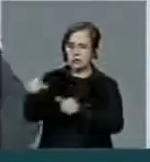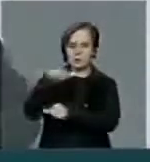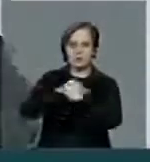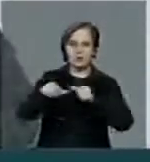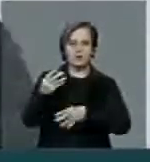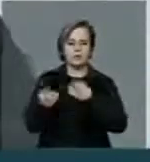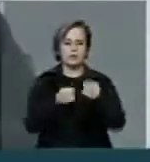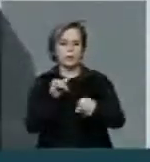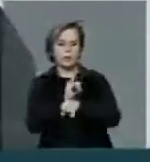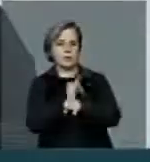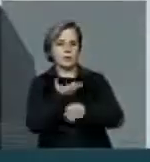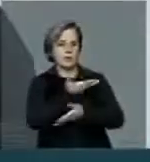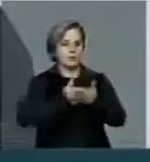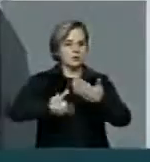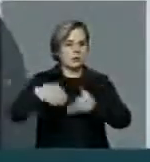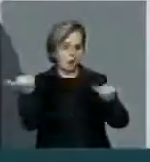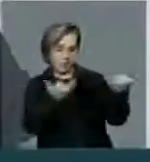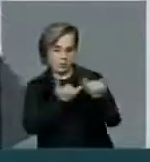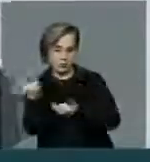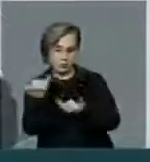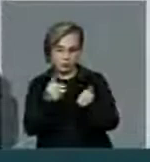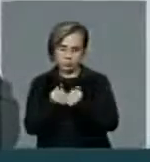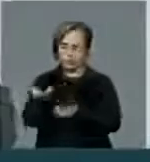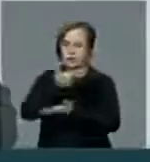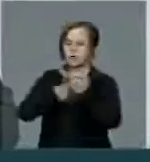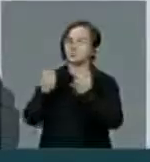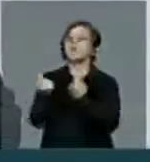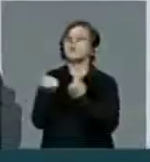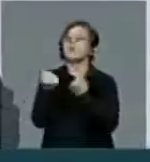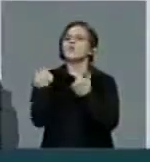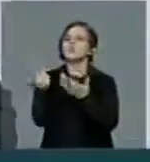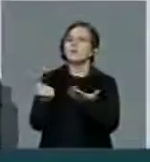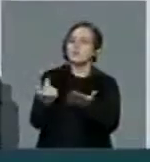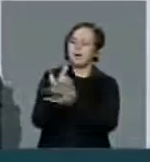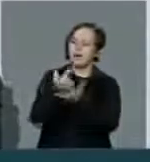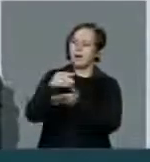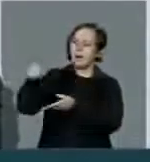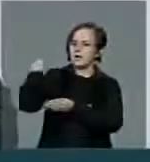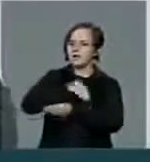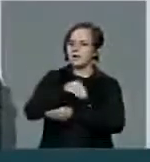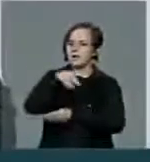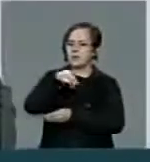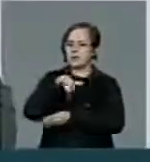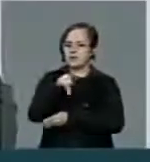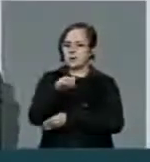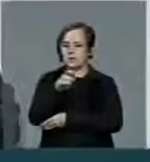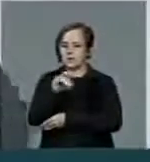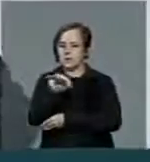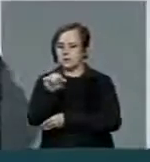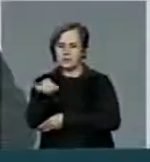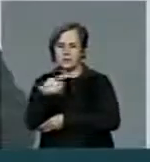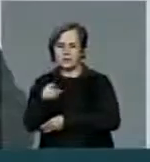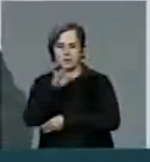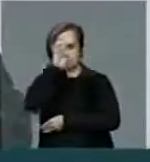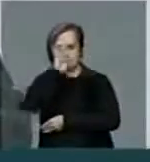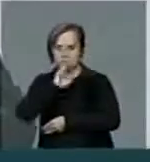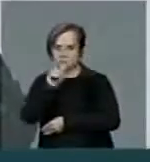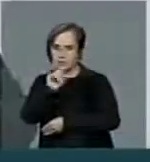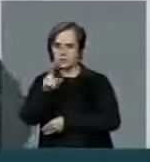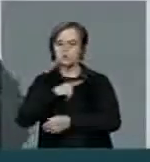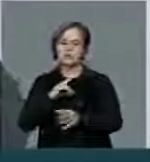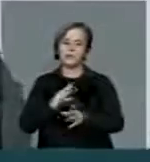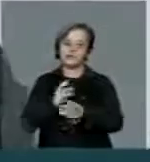arquitetura de dados para essa migração de dados? Quanto custa pagar isso de migração? Isso não é de graça. Tem abertura